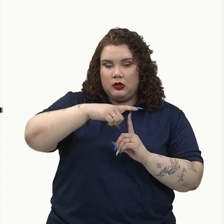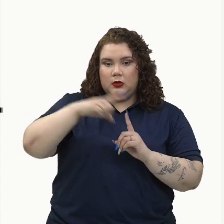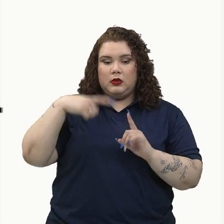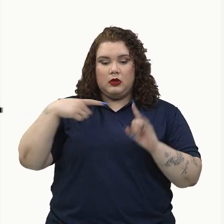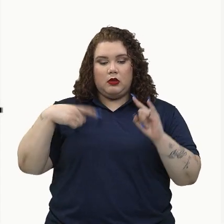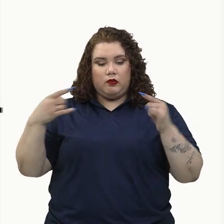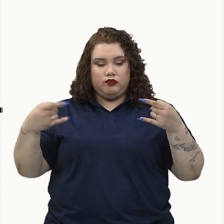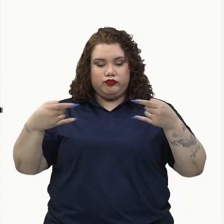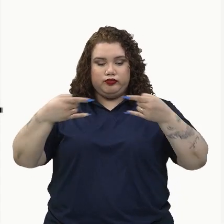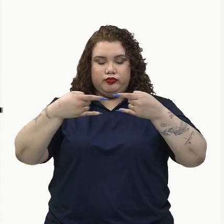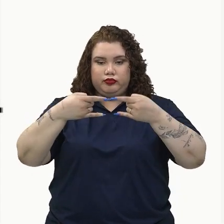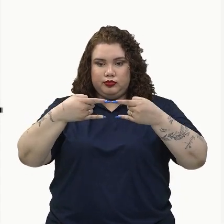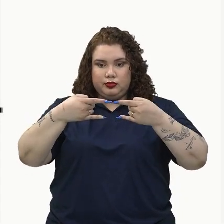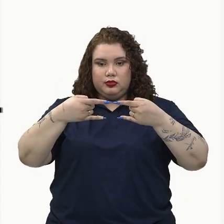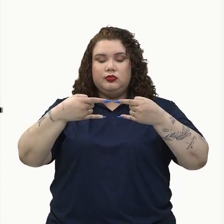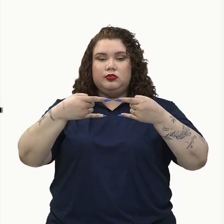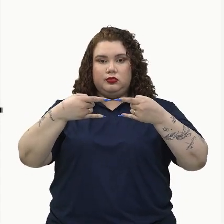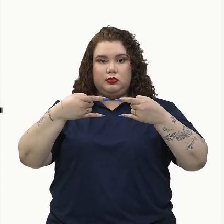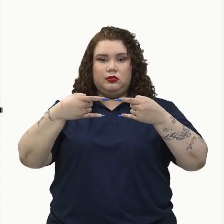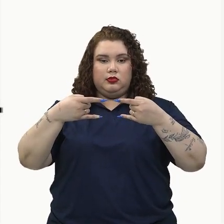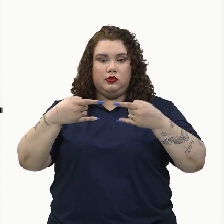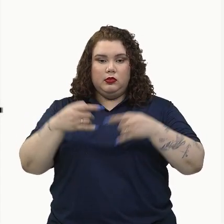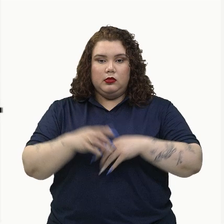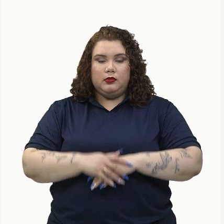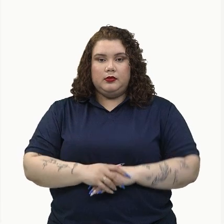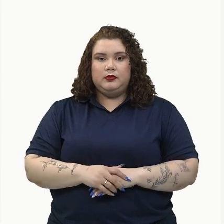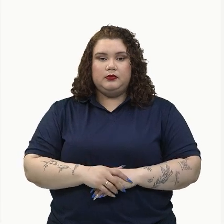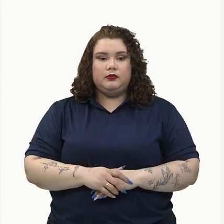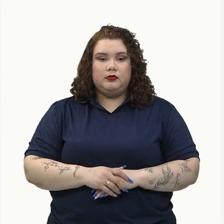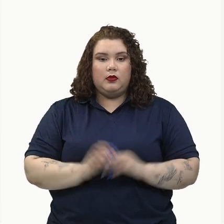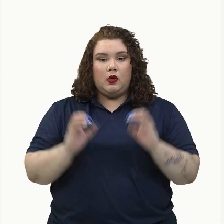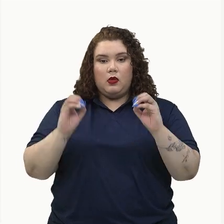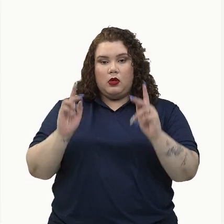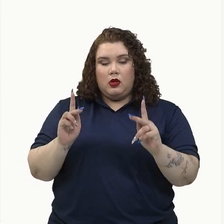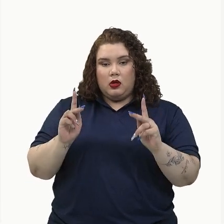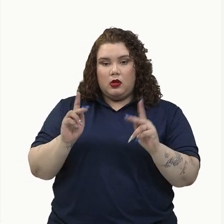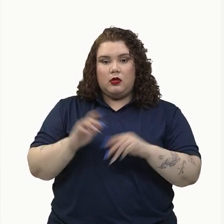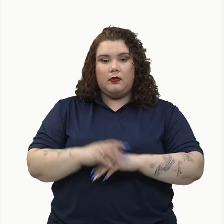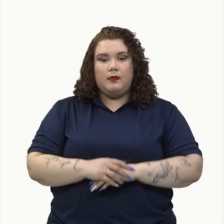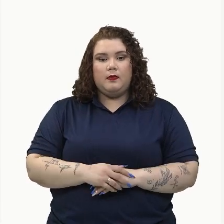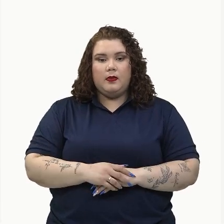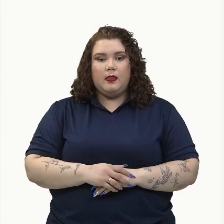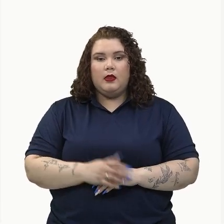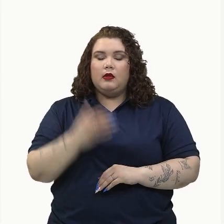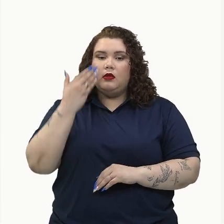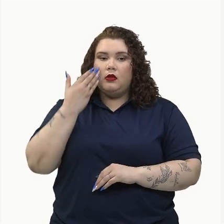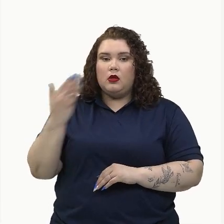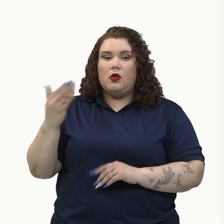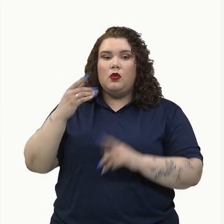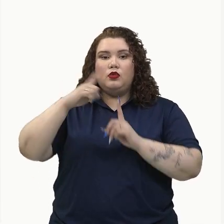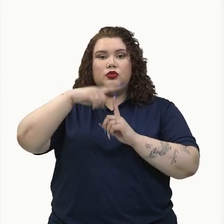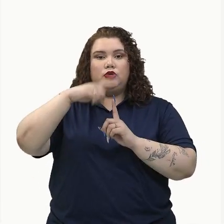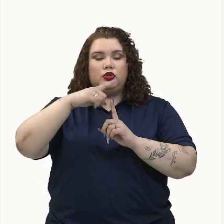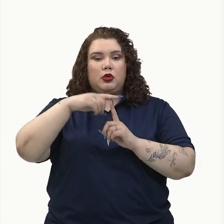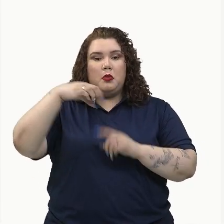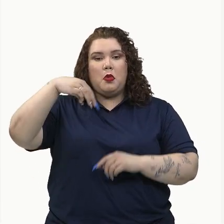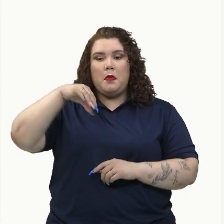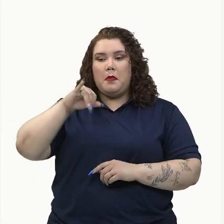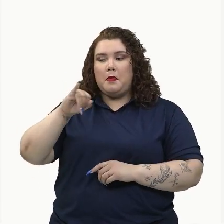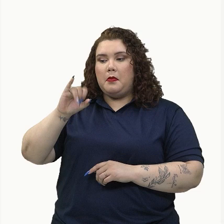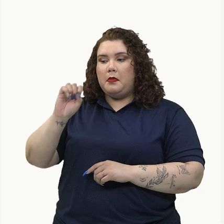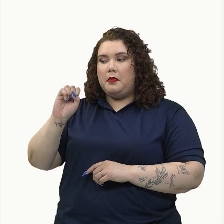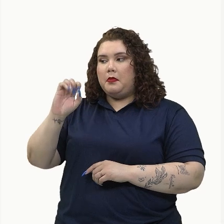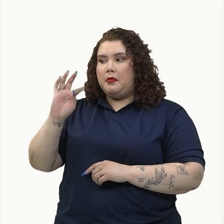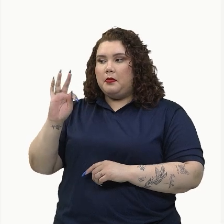ficam um na frente do outro. E também as ligações mistas, o nome já está dizendo,